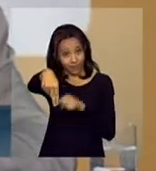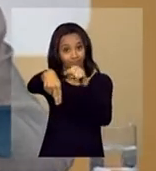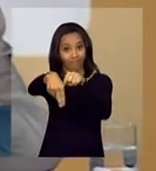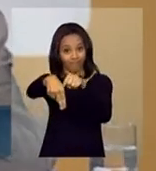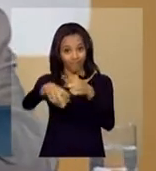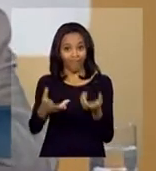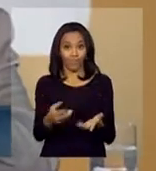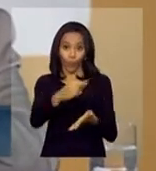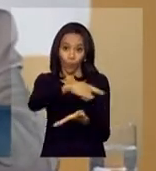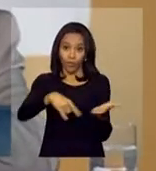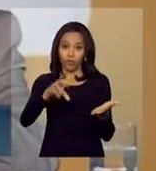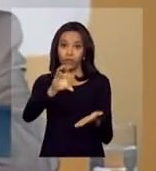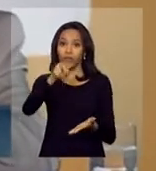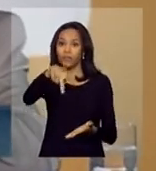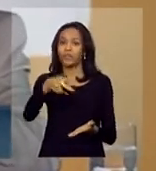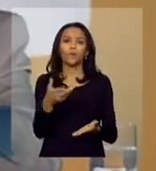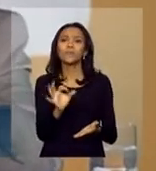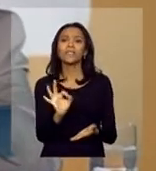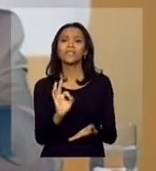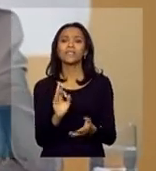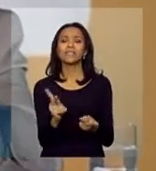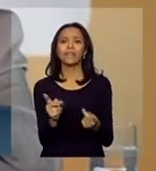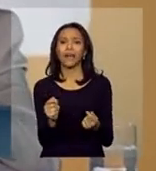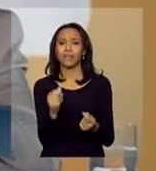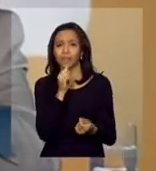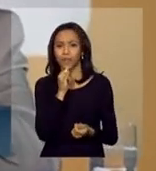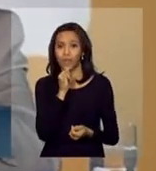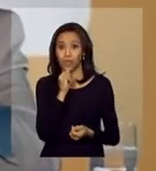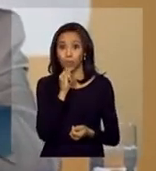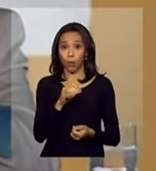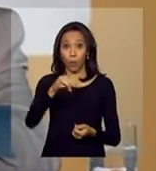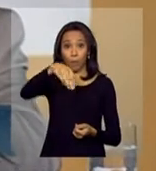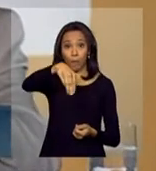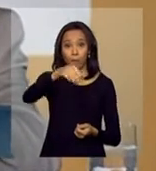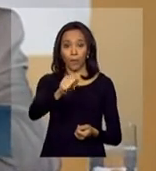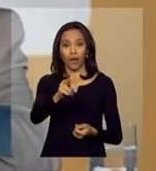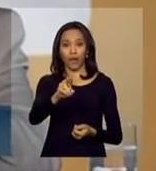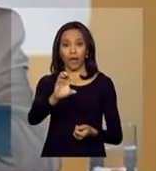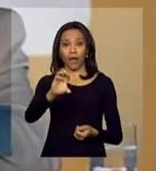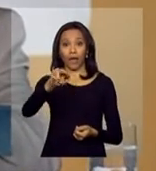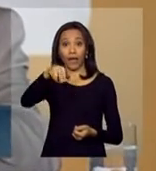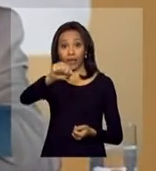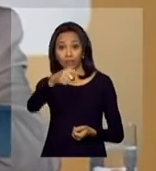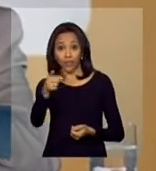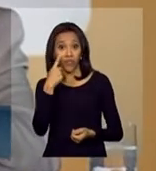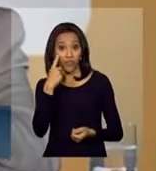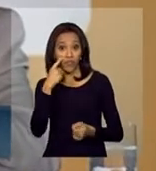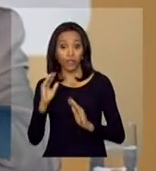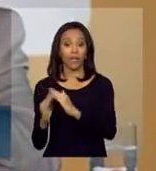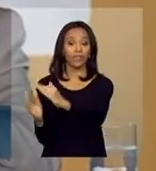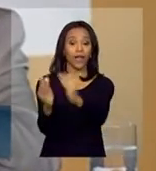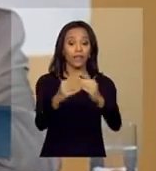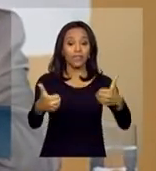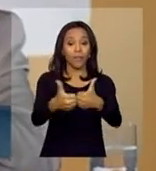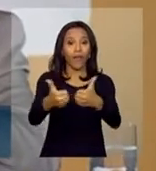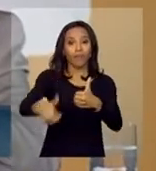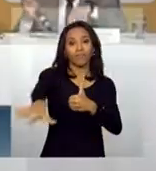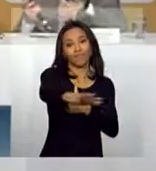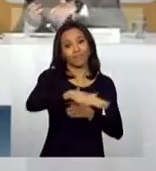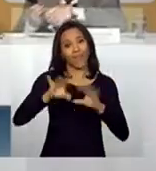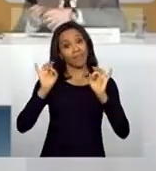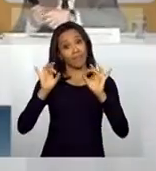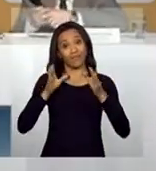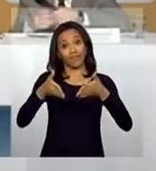nada localmente ali, porque se você pegar aqui no Maracanã, você fazer um índice pelo bairro, é muito específico. Tá?